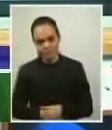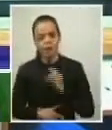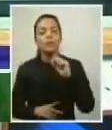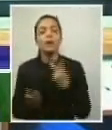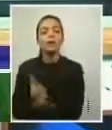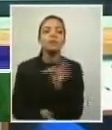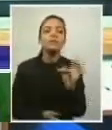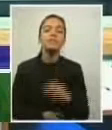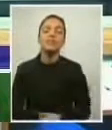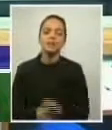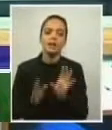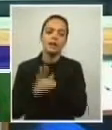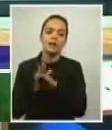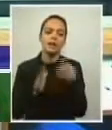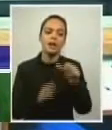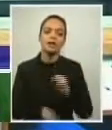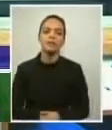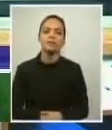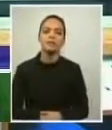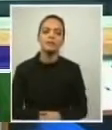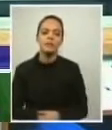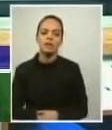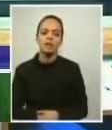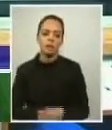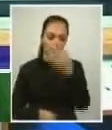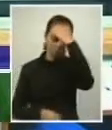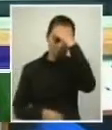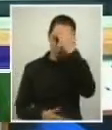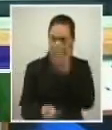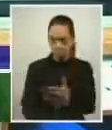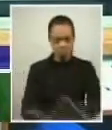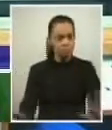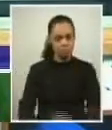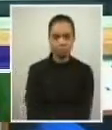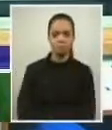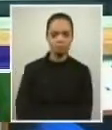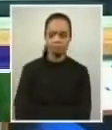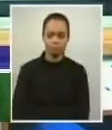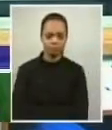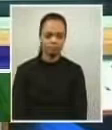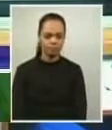100 anos depois na França a monarquia foi bem captada